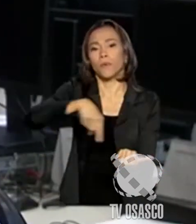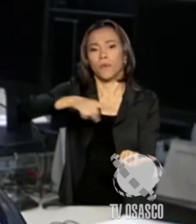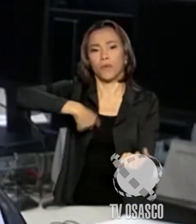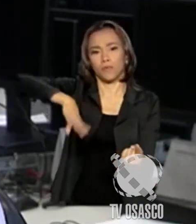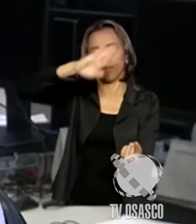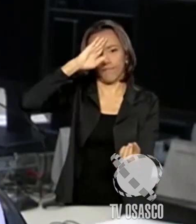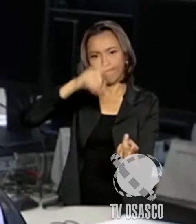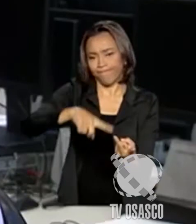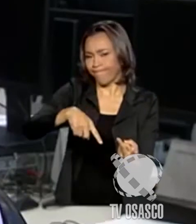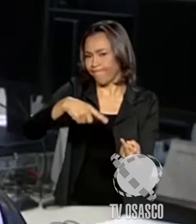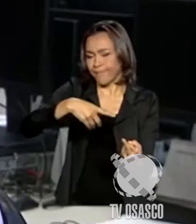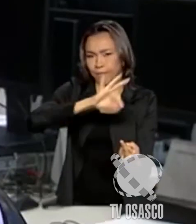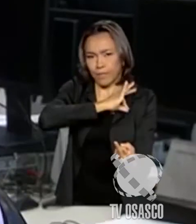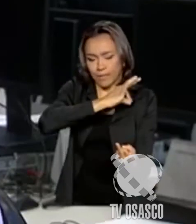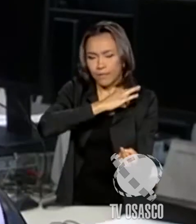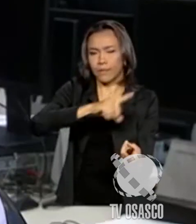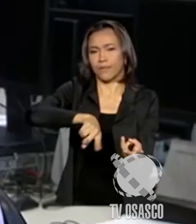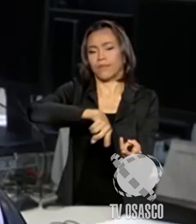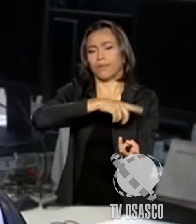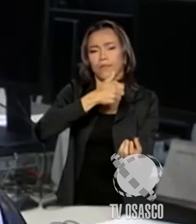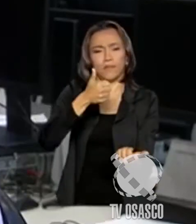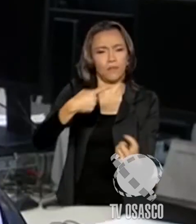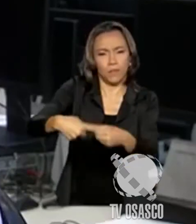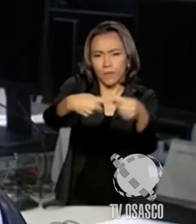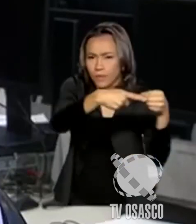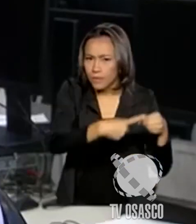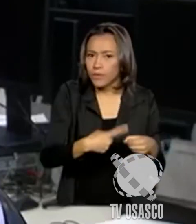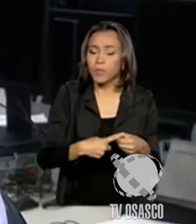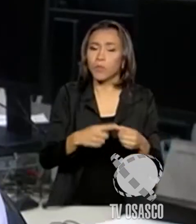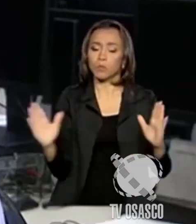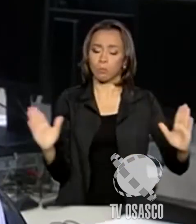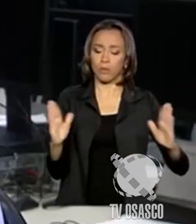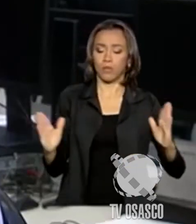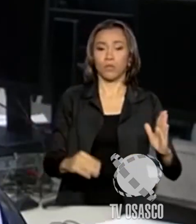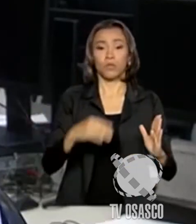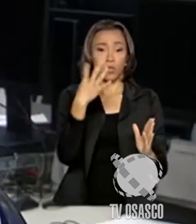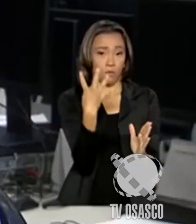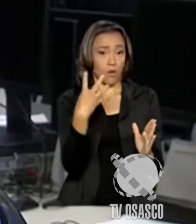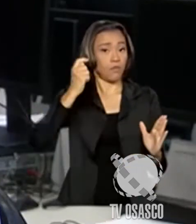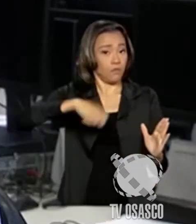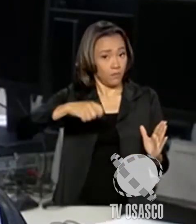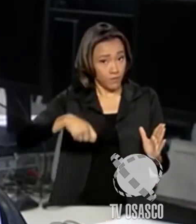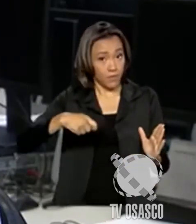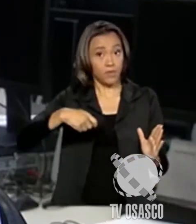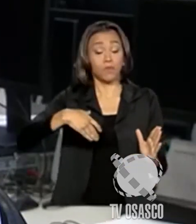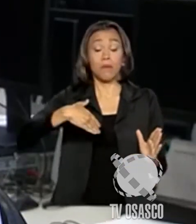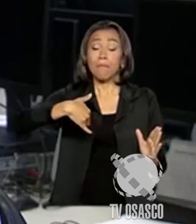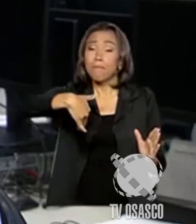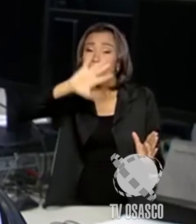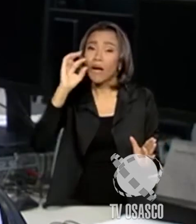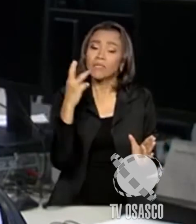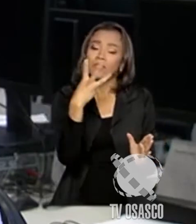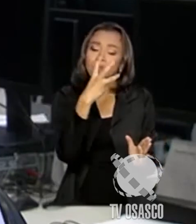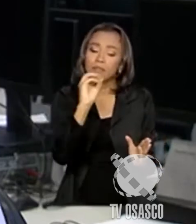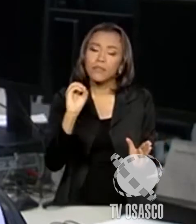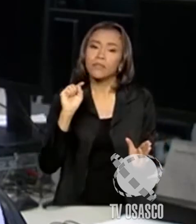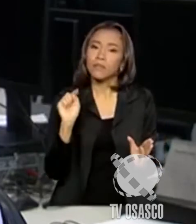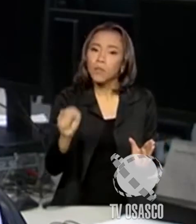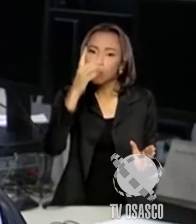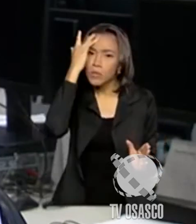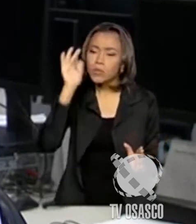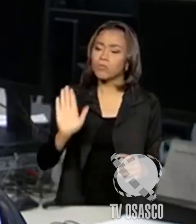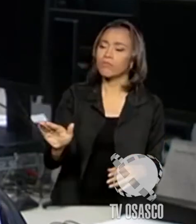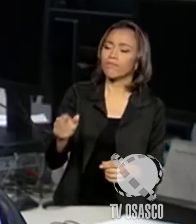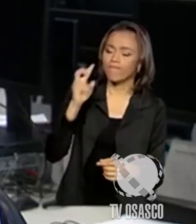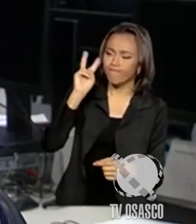federais, estaduais e municipais. Durante quatro meses, mais de 300 mil pessoas foram abordadas e 1